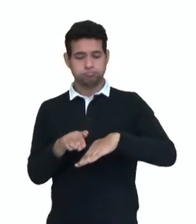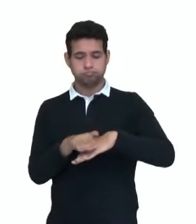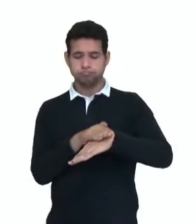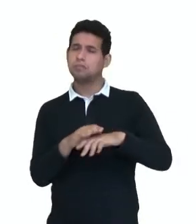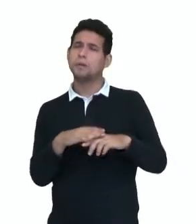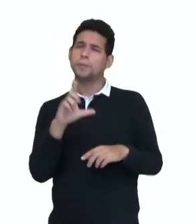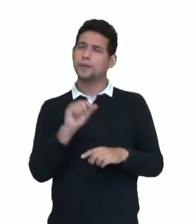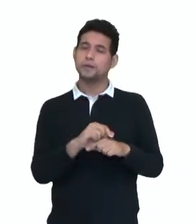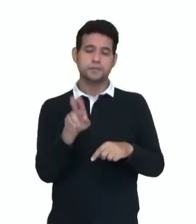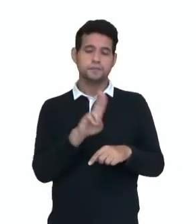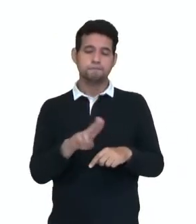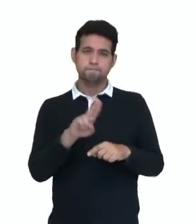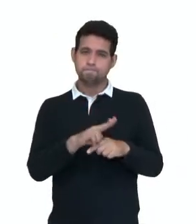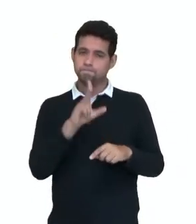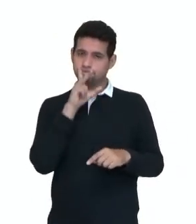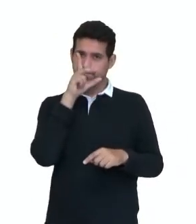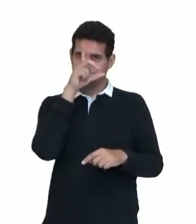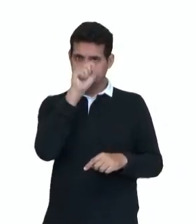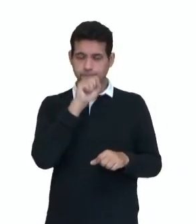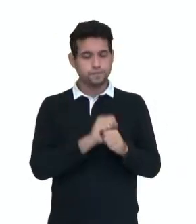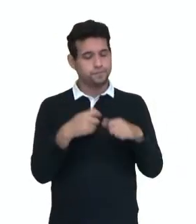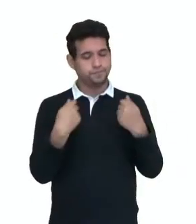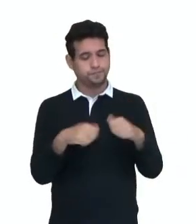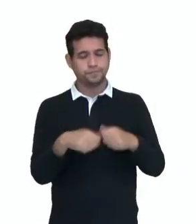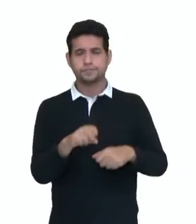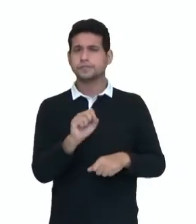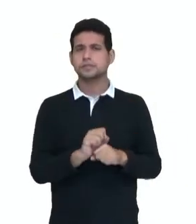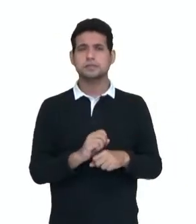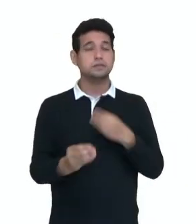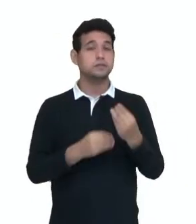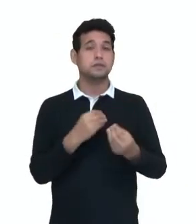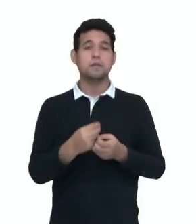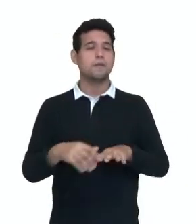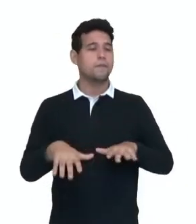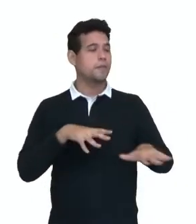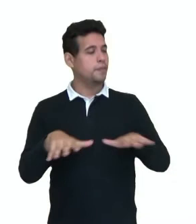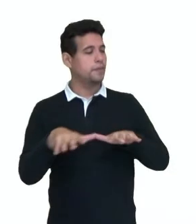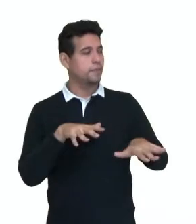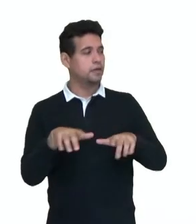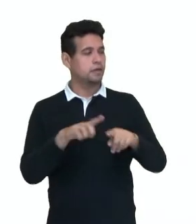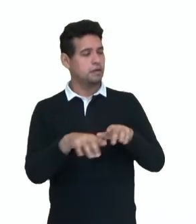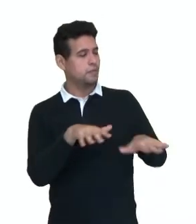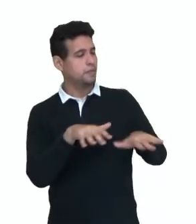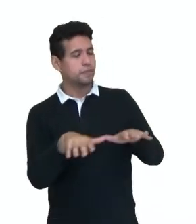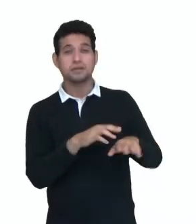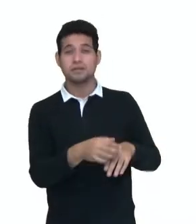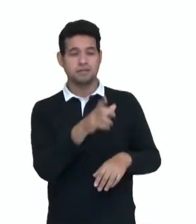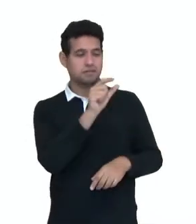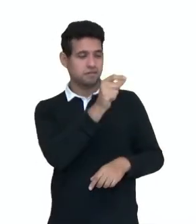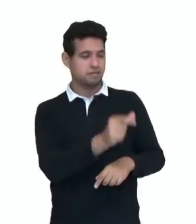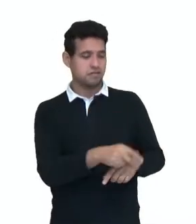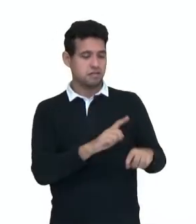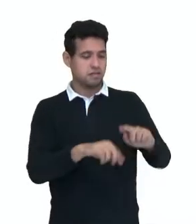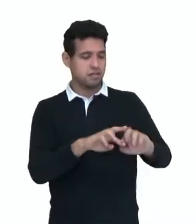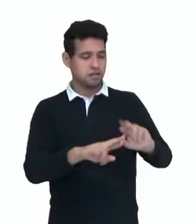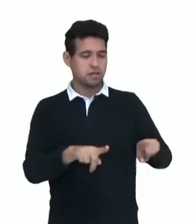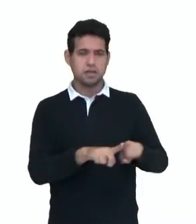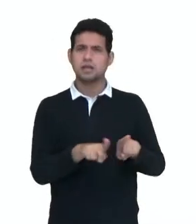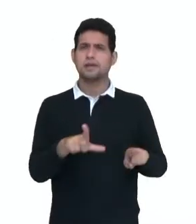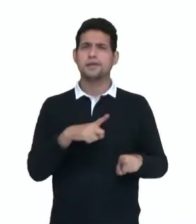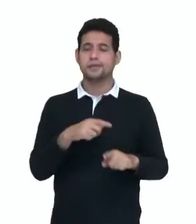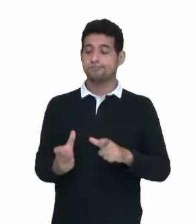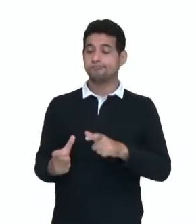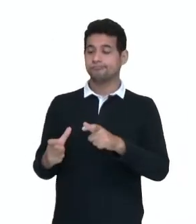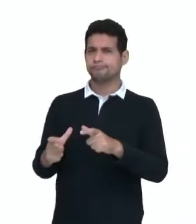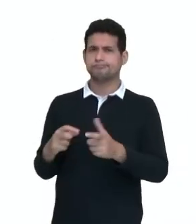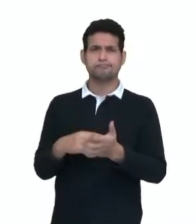vai ser aplicado, né? O esforço necessário para movimentar, para mover ali um determinado objeto para um